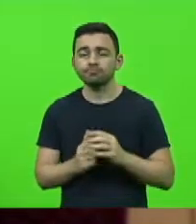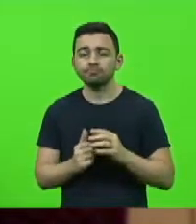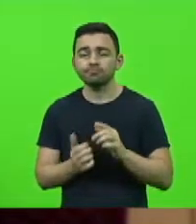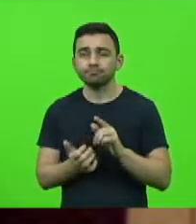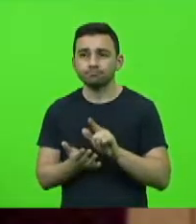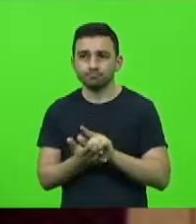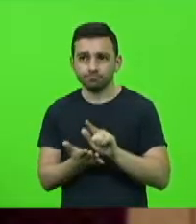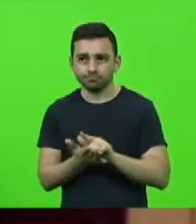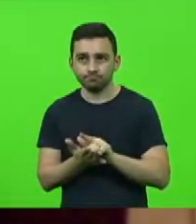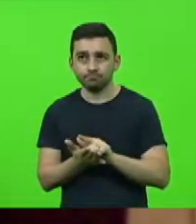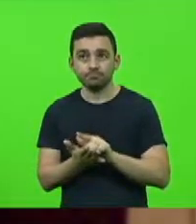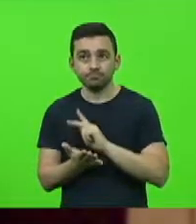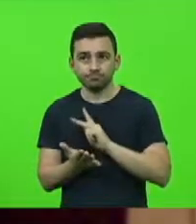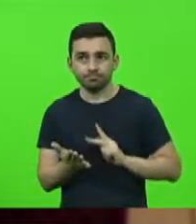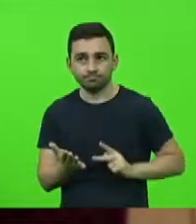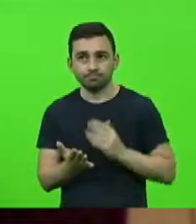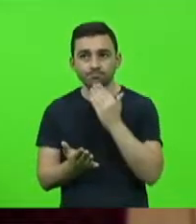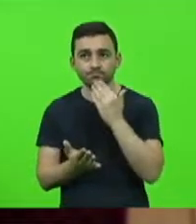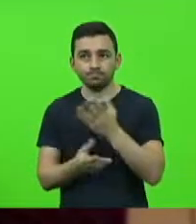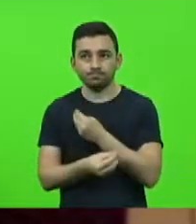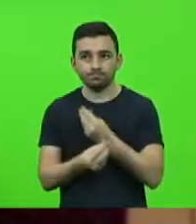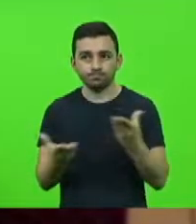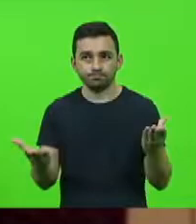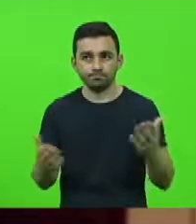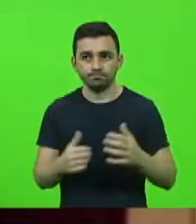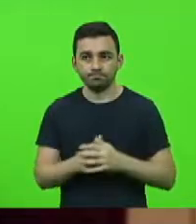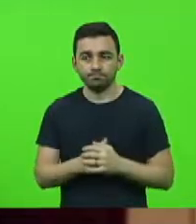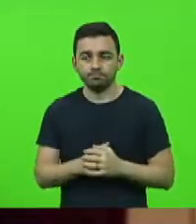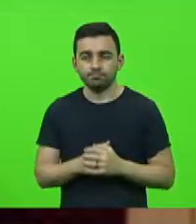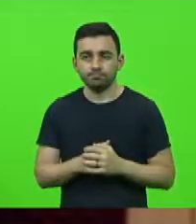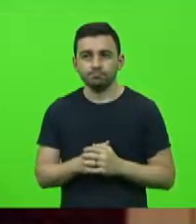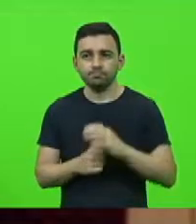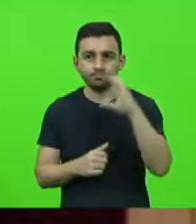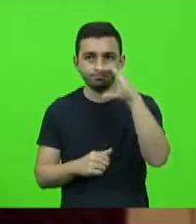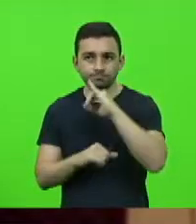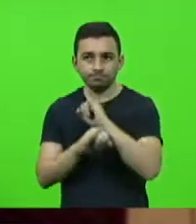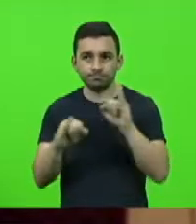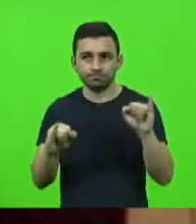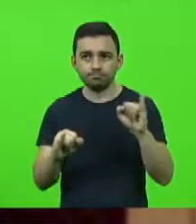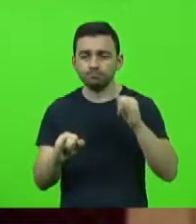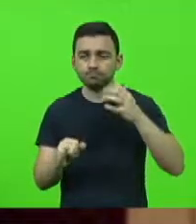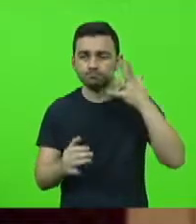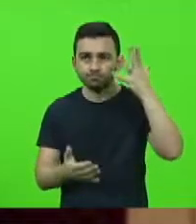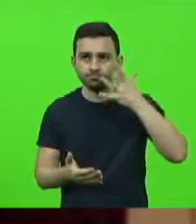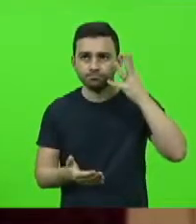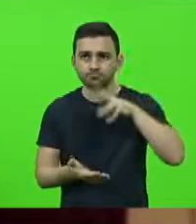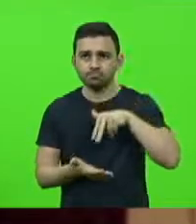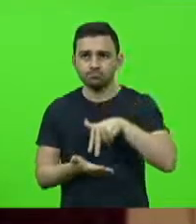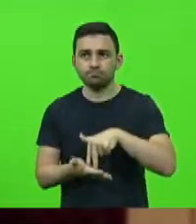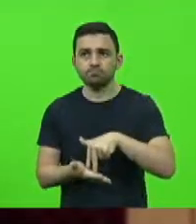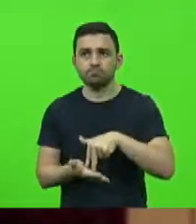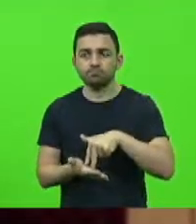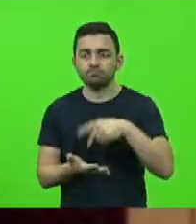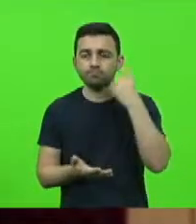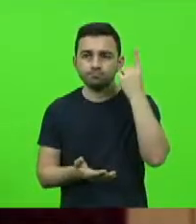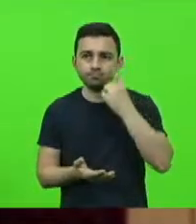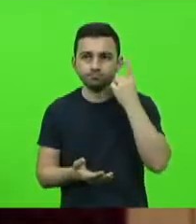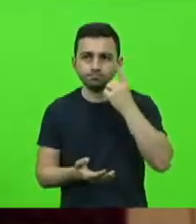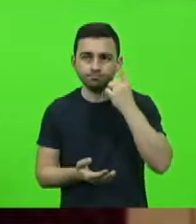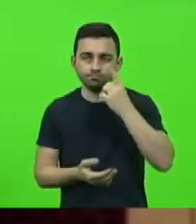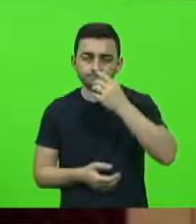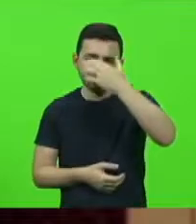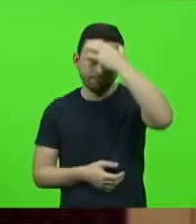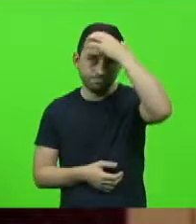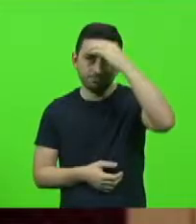senhor presidente solicitou que se procedesse à distribuição. Breves comunicações. Fizeram uso da palavra os senhores deputados Coronel Mocelin,